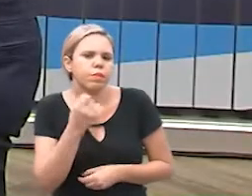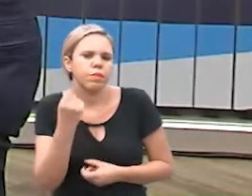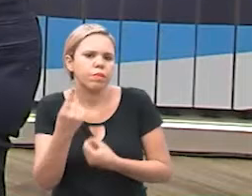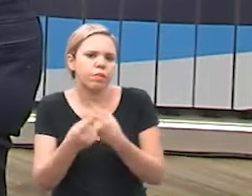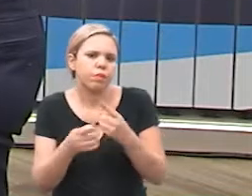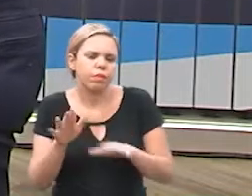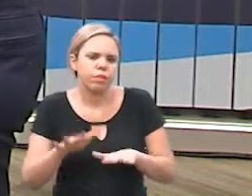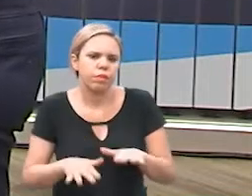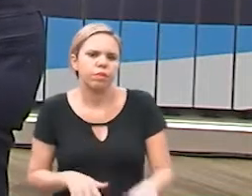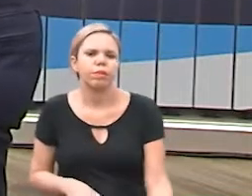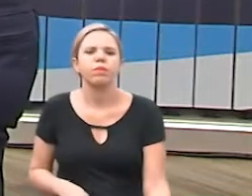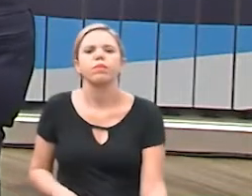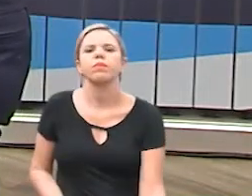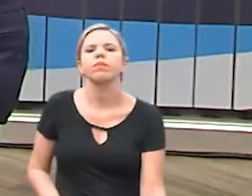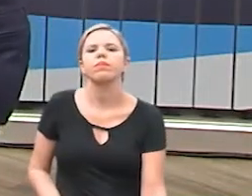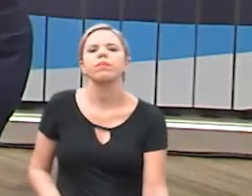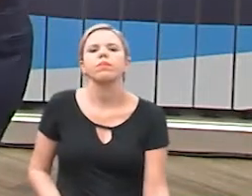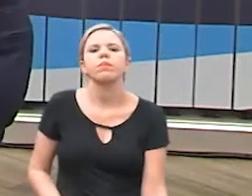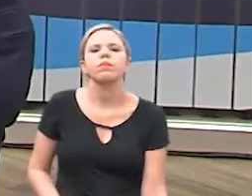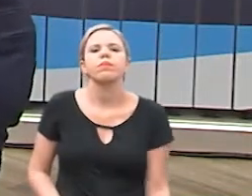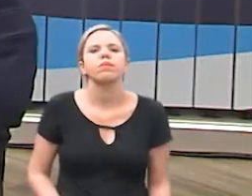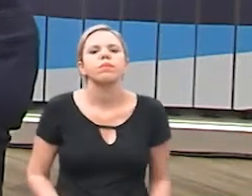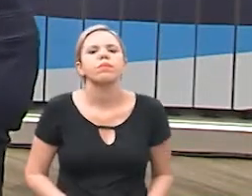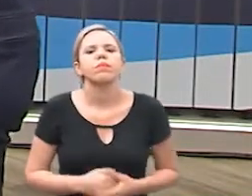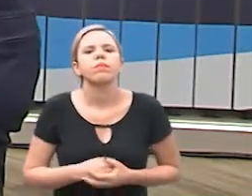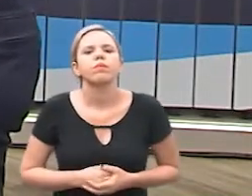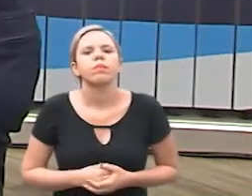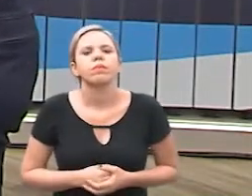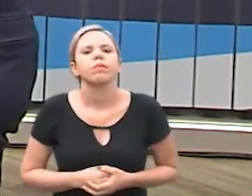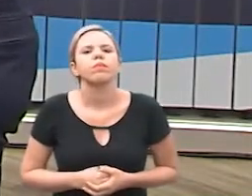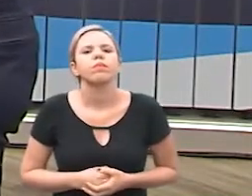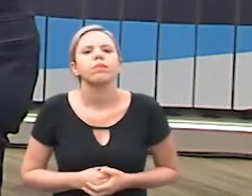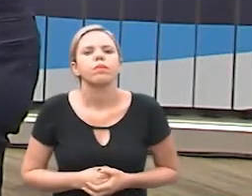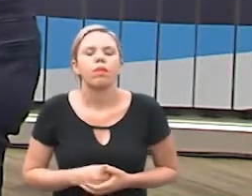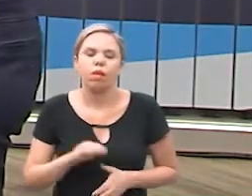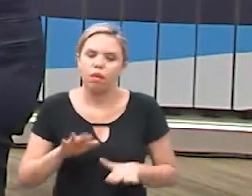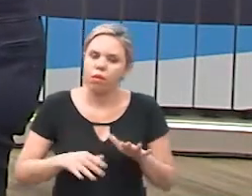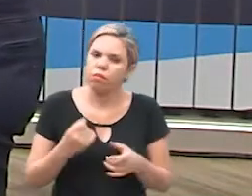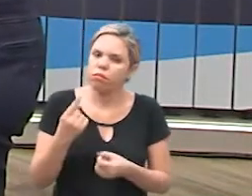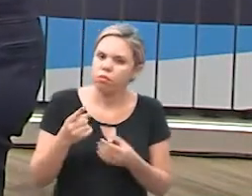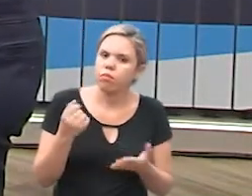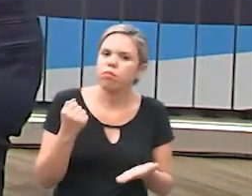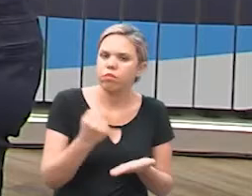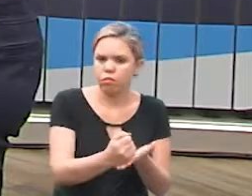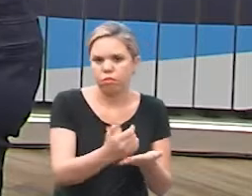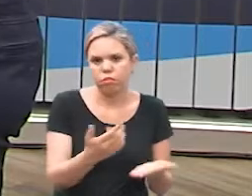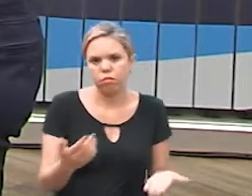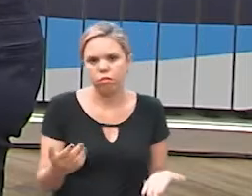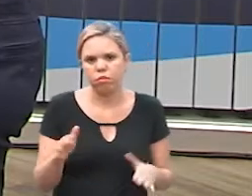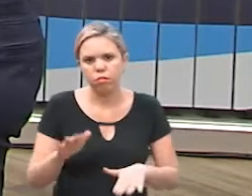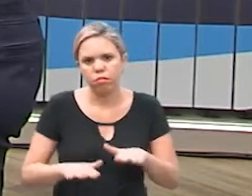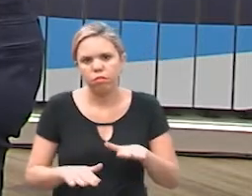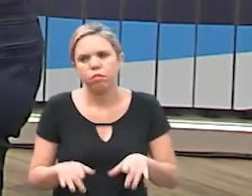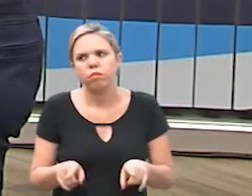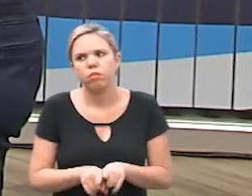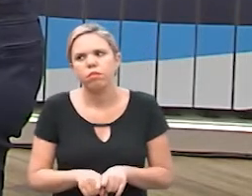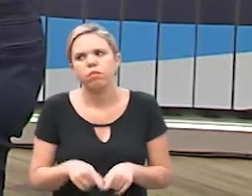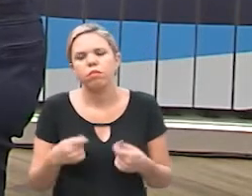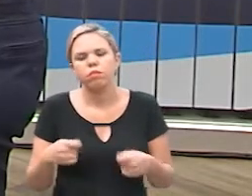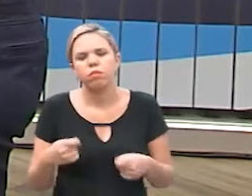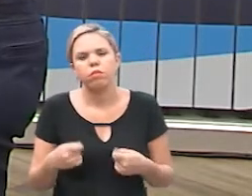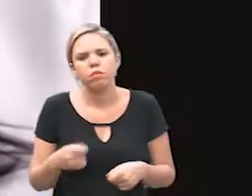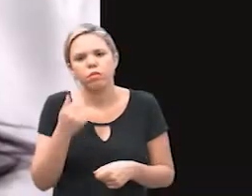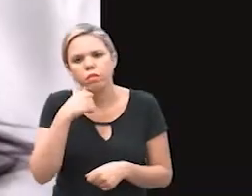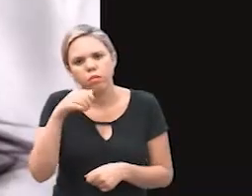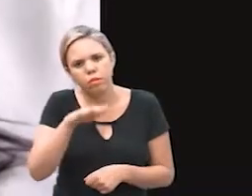casos... Perdão, não ouvi. Algumas precisam de ajuda, né? E aí, às vezes, elas precisam...